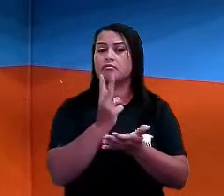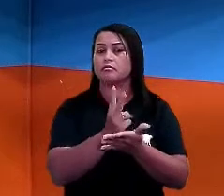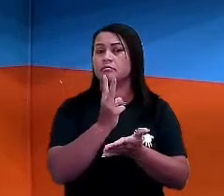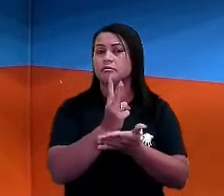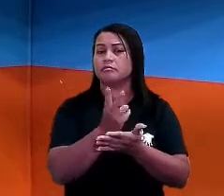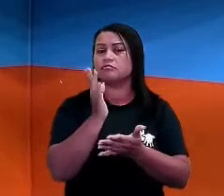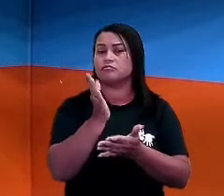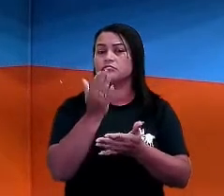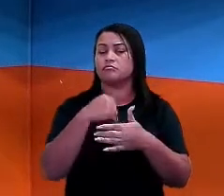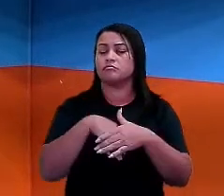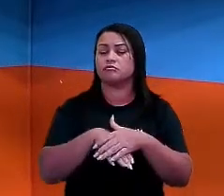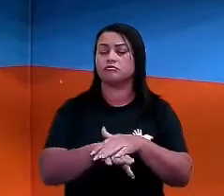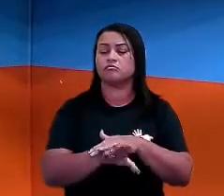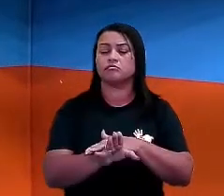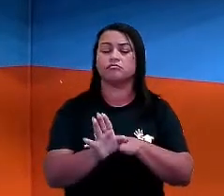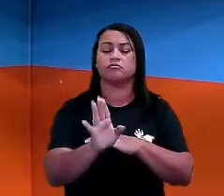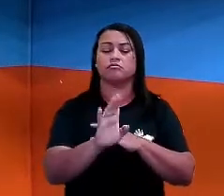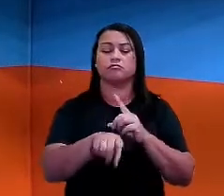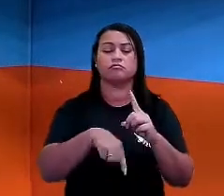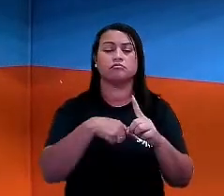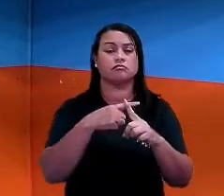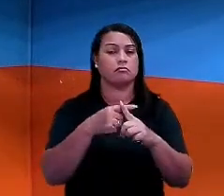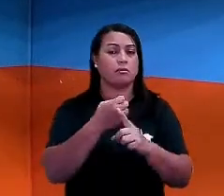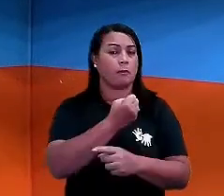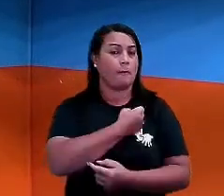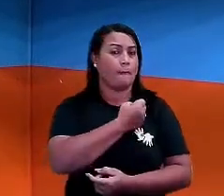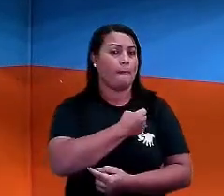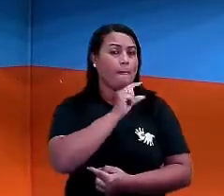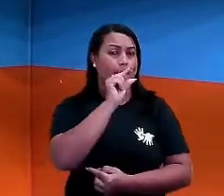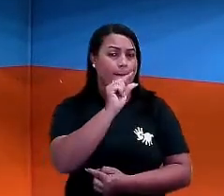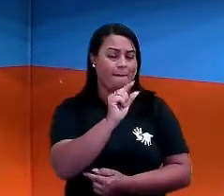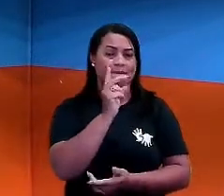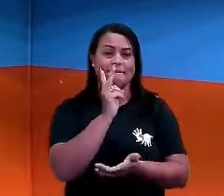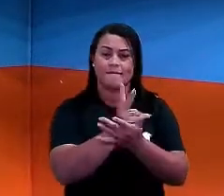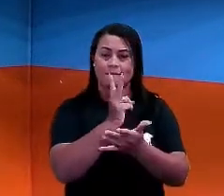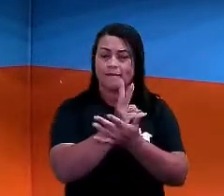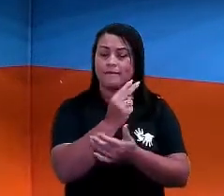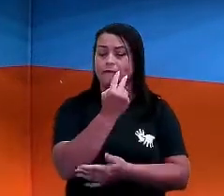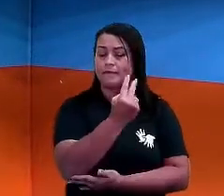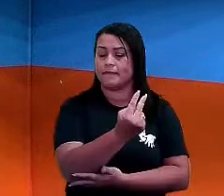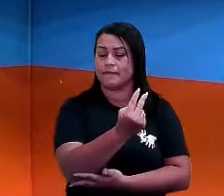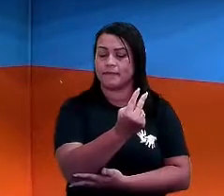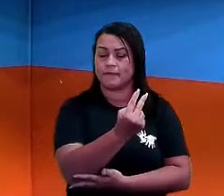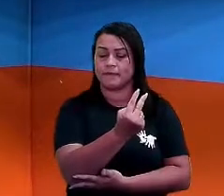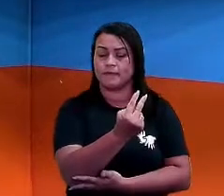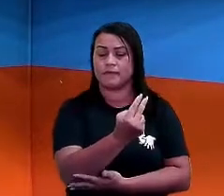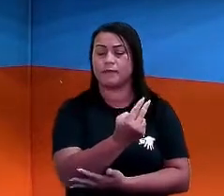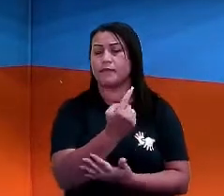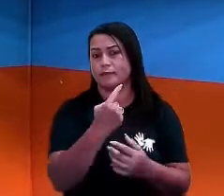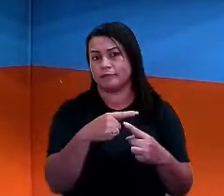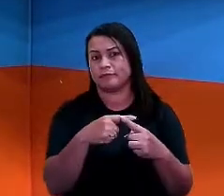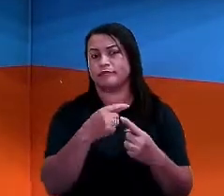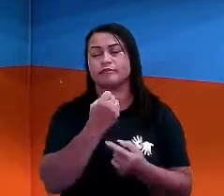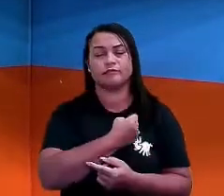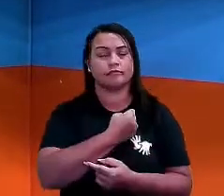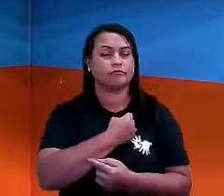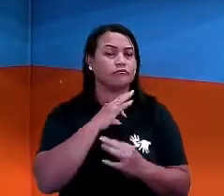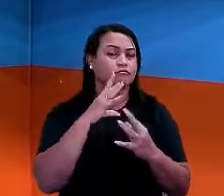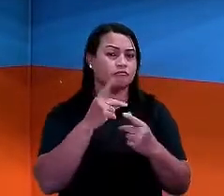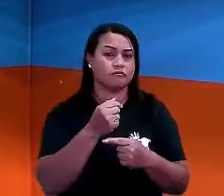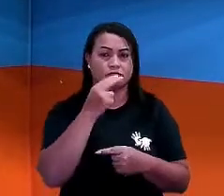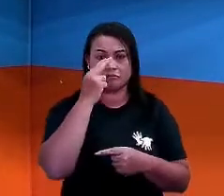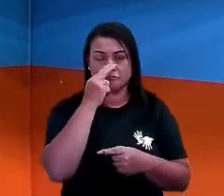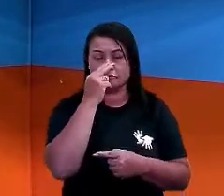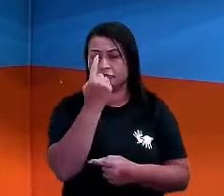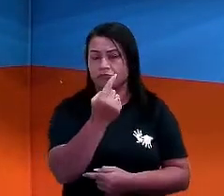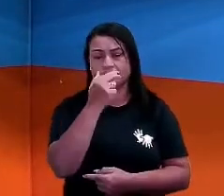da gente começar pelo menor número. E aí o menor número vai ser o 2. Porque todo número multiplicado por 1